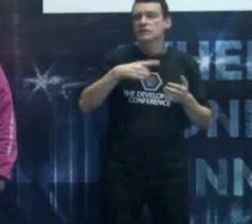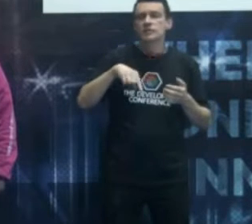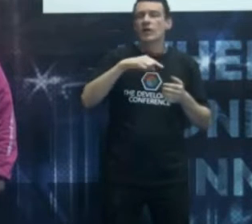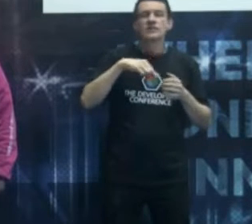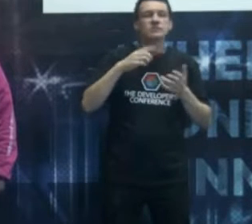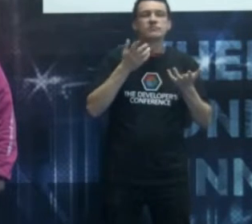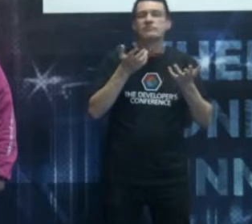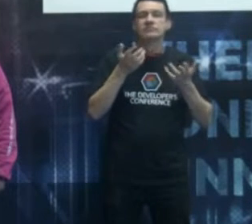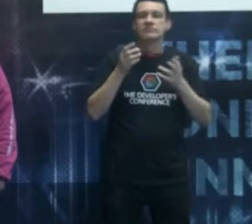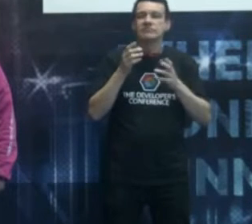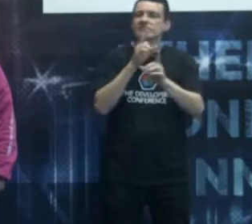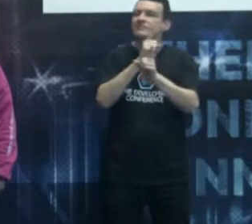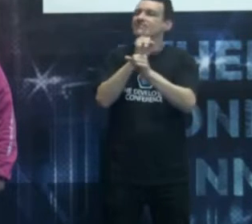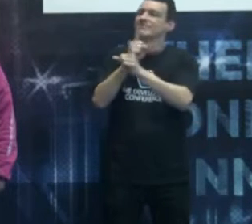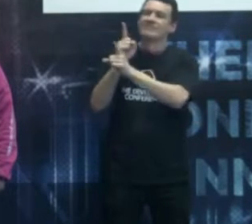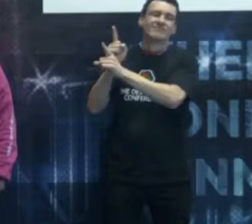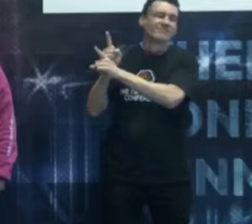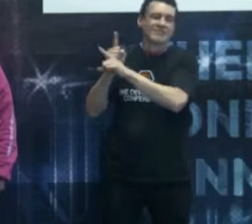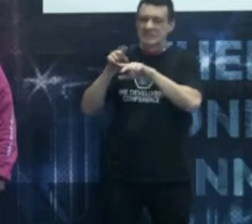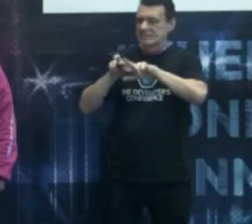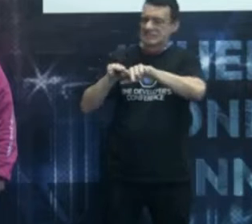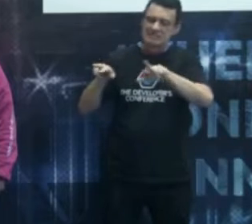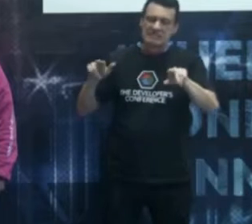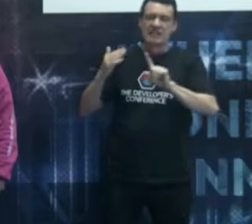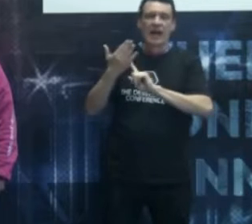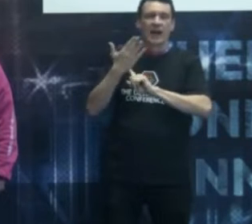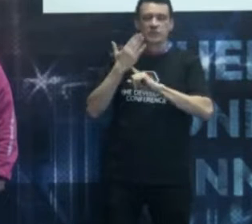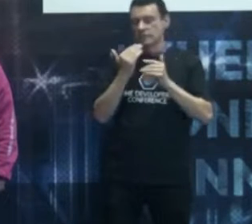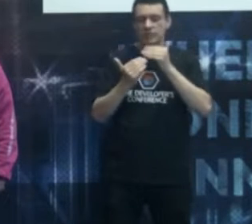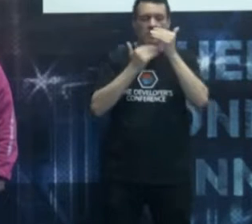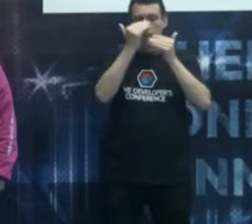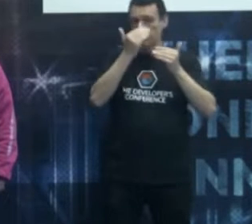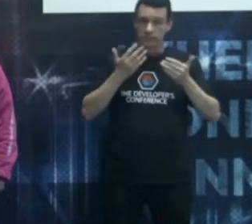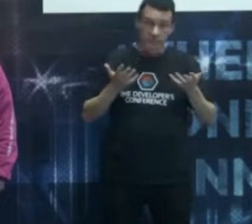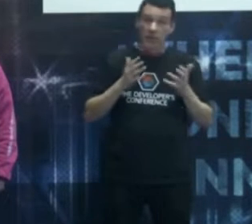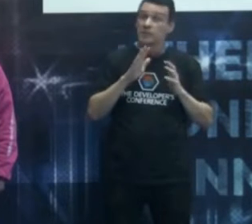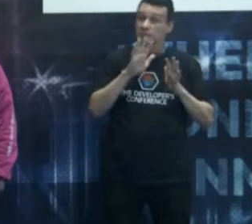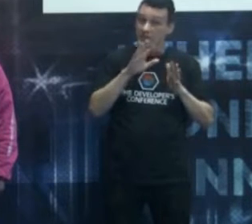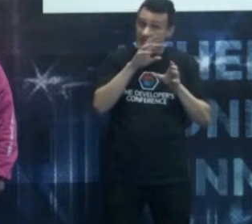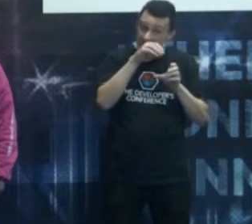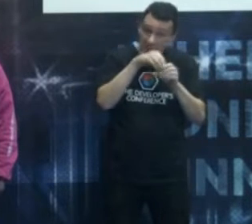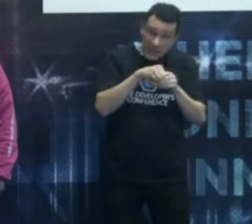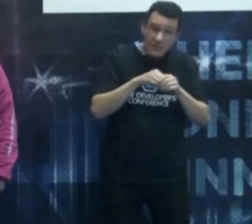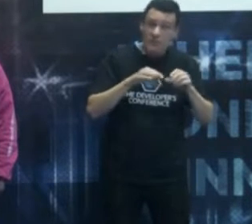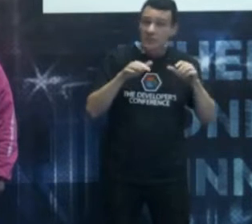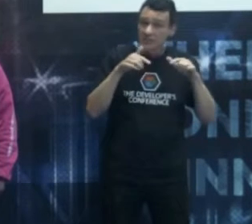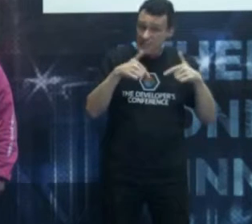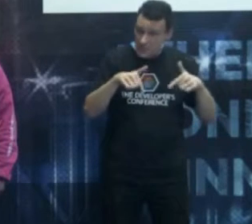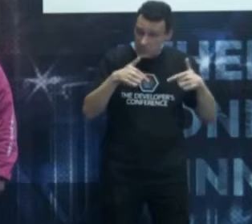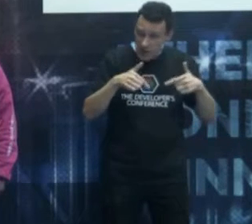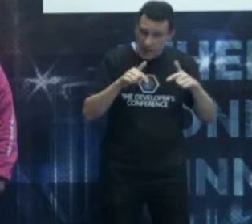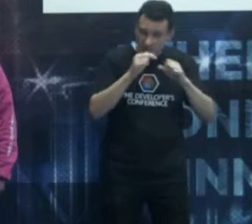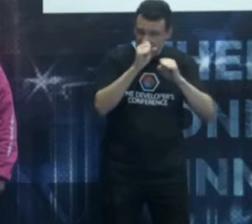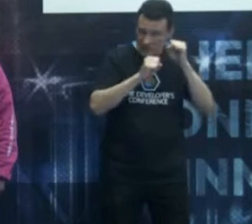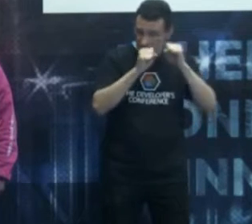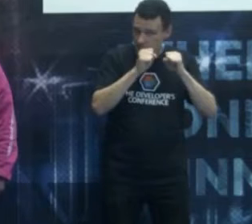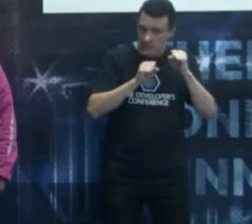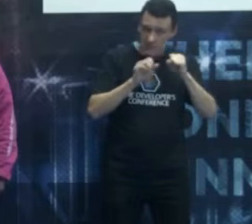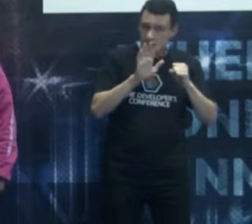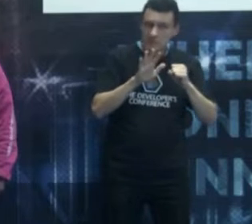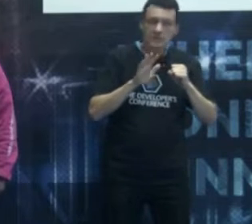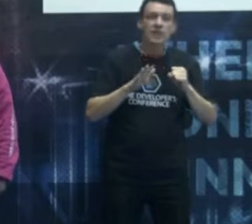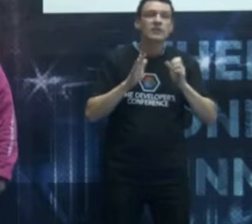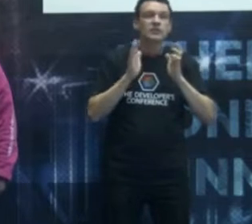para a gente conseguir desenvolver o nosso trabalho. E se a gente já está há tempos no mercado de trabalho, o Cássio vai poder me reforçar muito bem aqui, a gente já tem